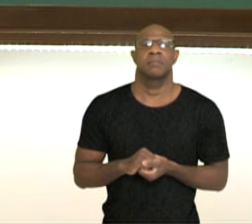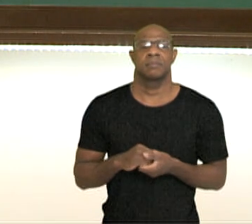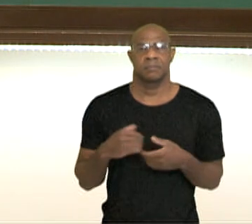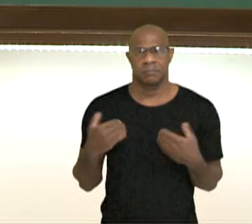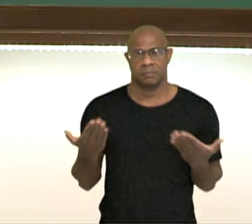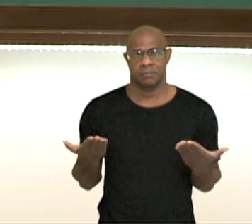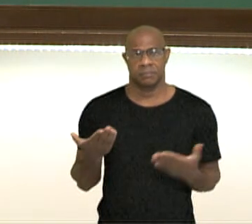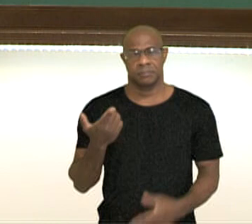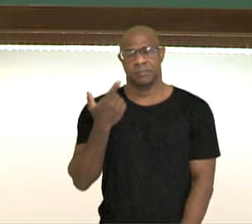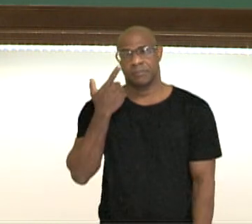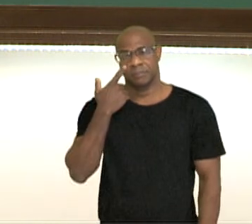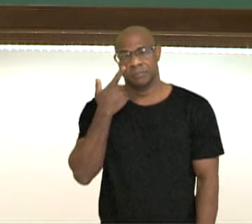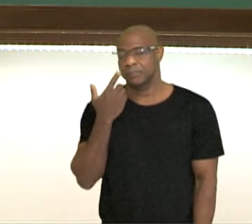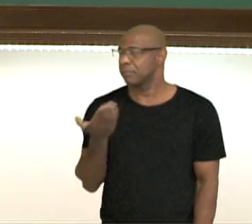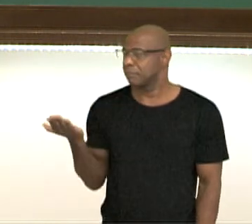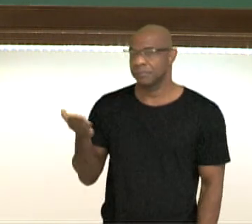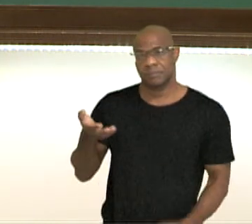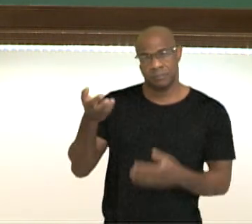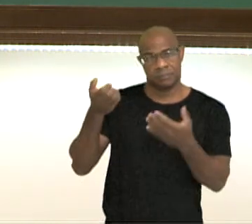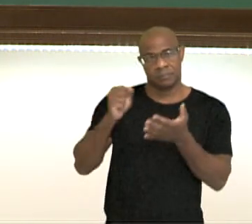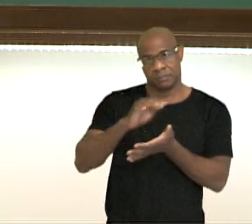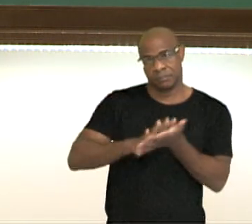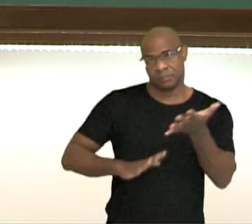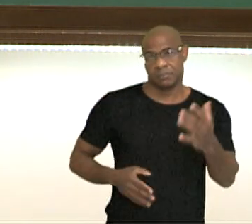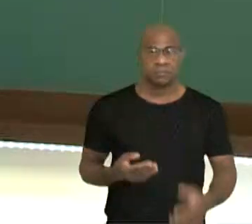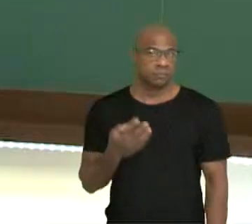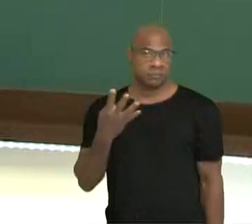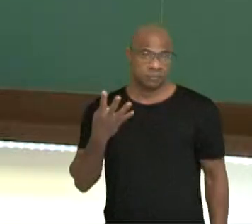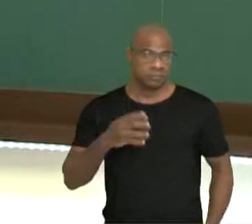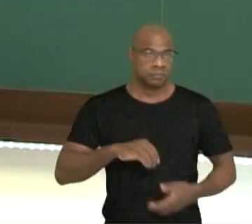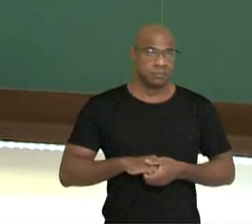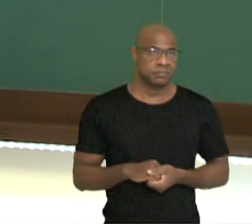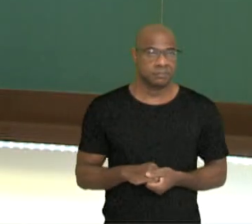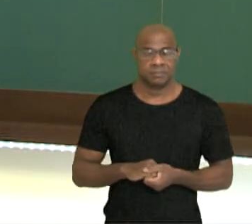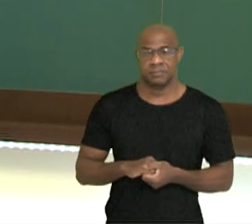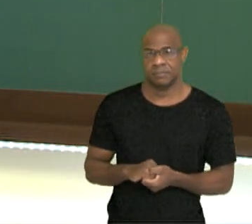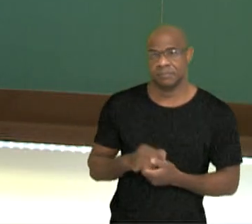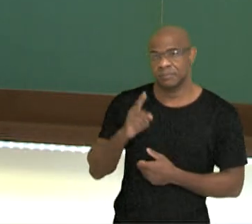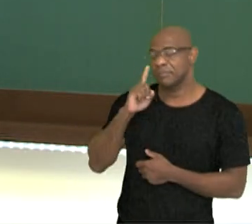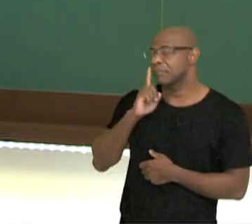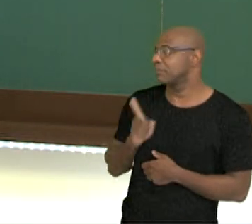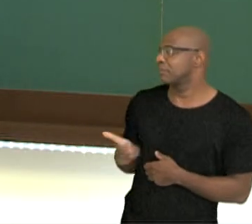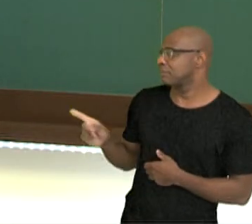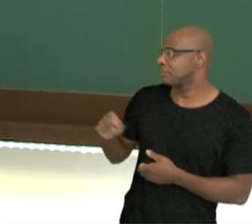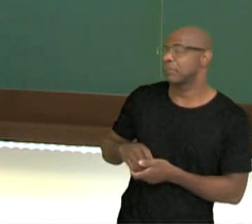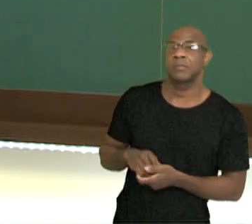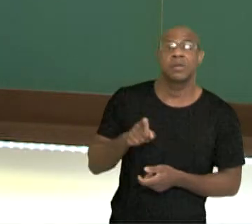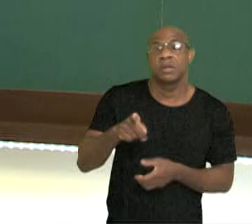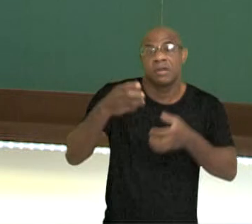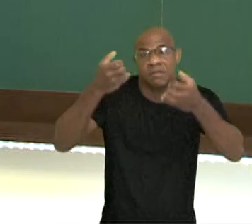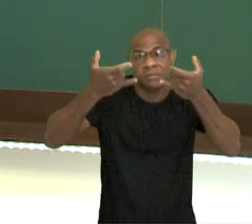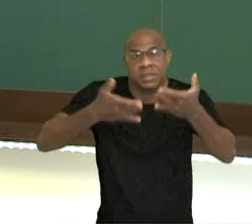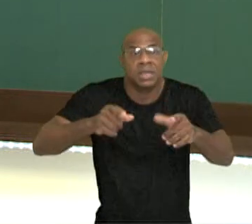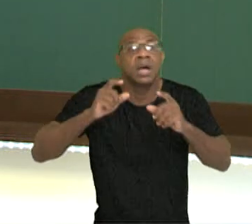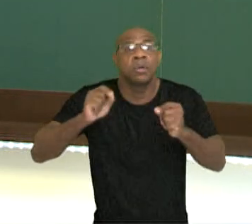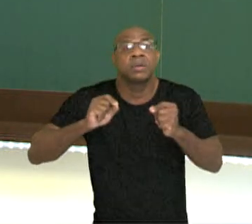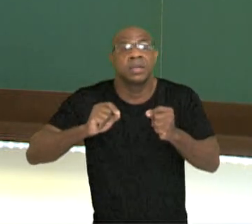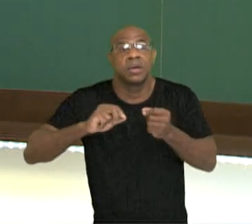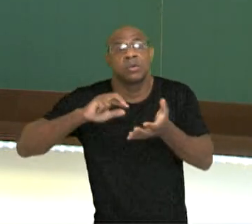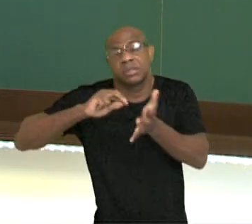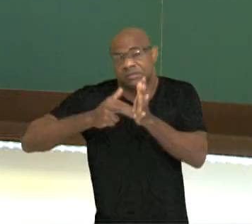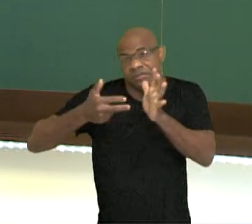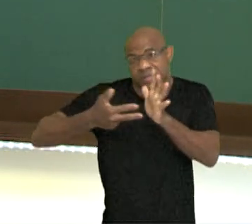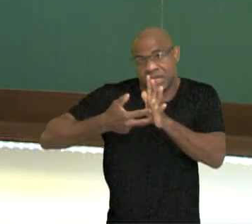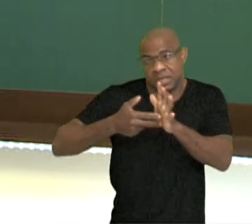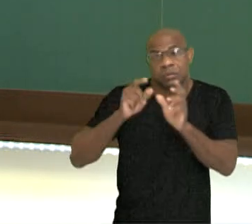Vamos lá, minha gente, retomando a atividade 4, né? Escrevo-te estas mal traçadas linhas. Juntamente ao tradicional hábito